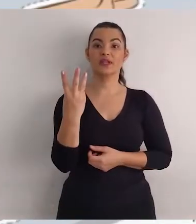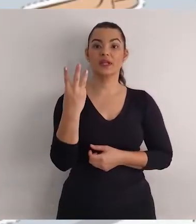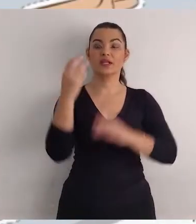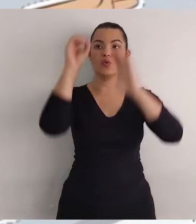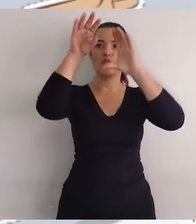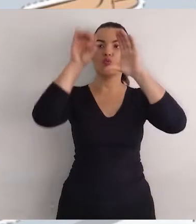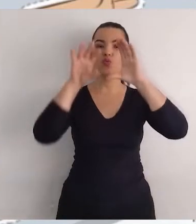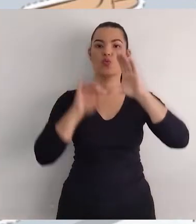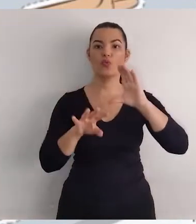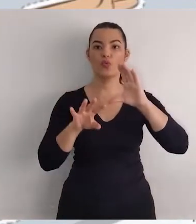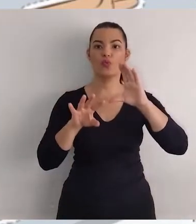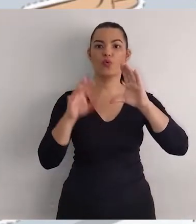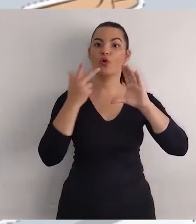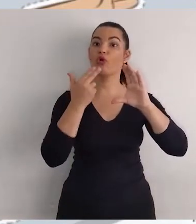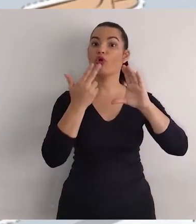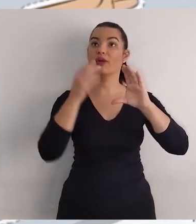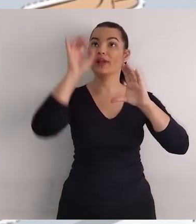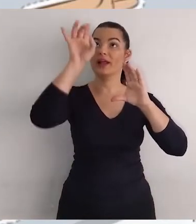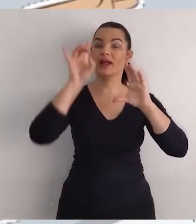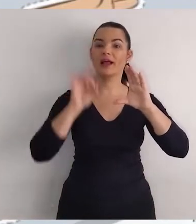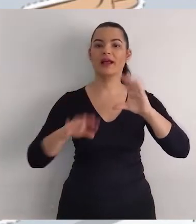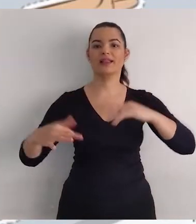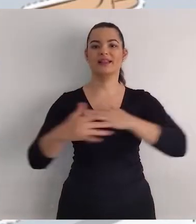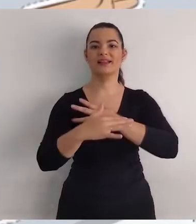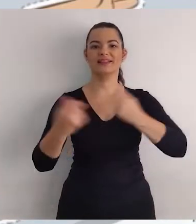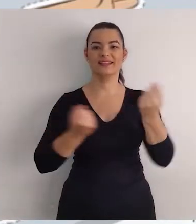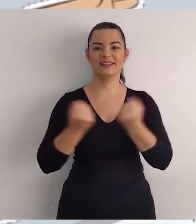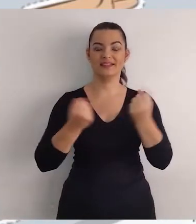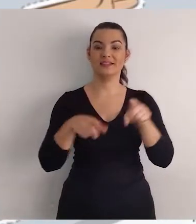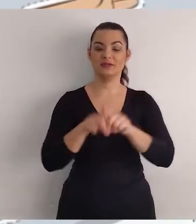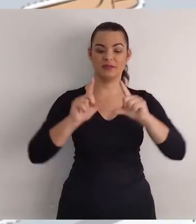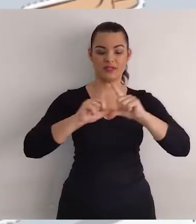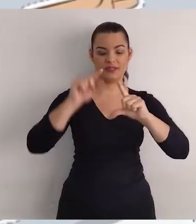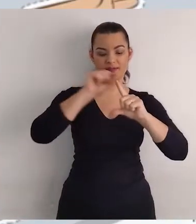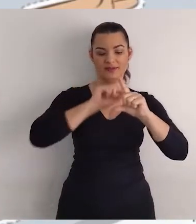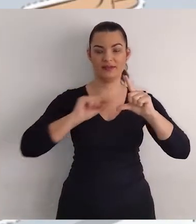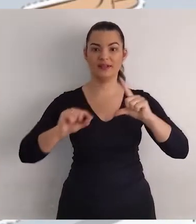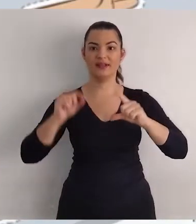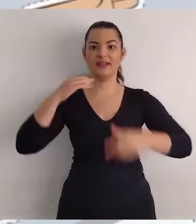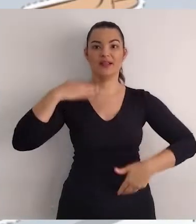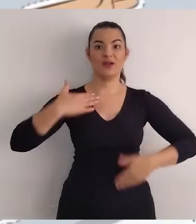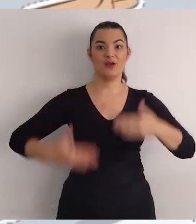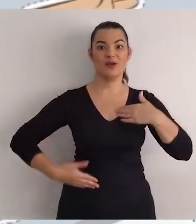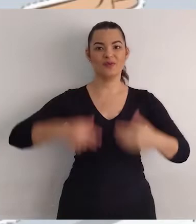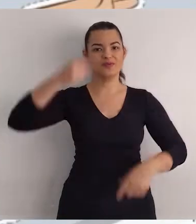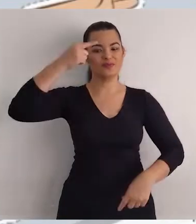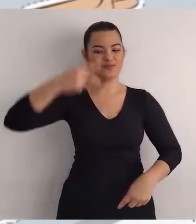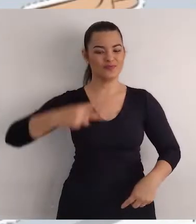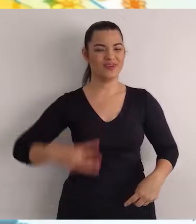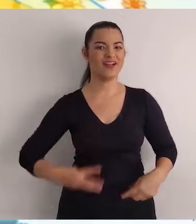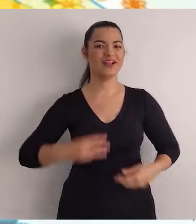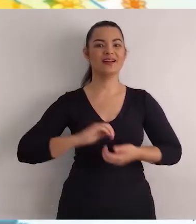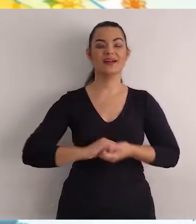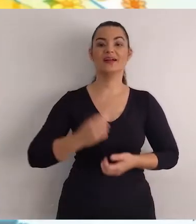3 são as cores do sinal de trânsito, as pontas do triângulo e as partes do corpo humano.